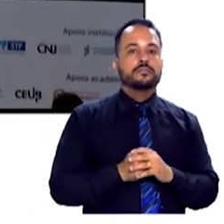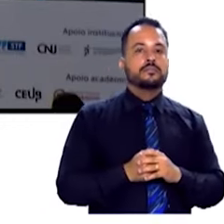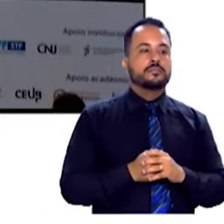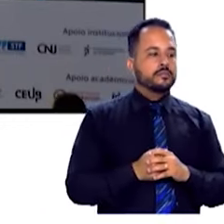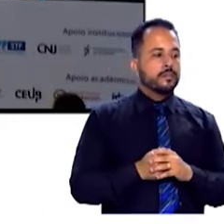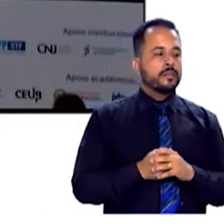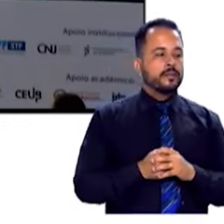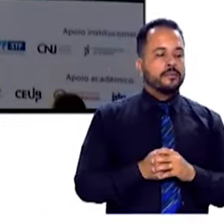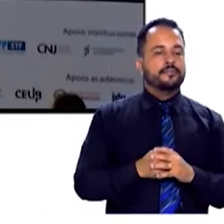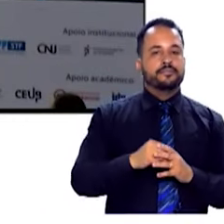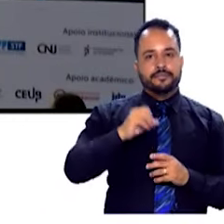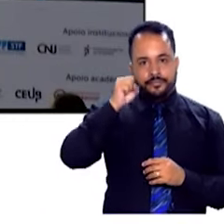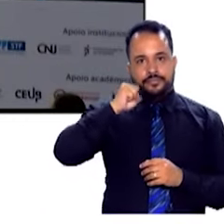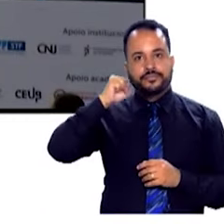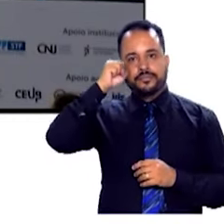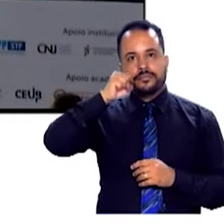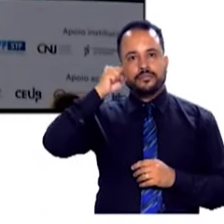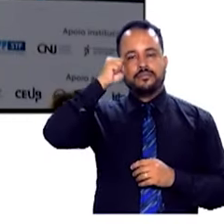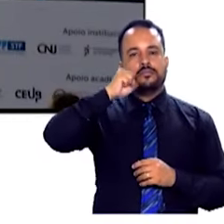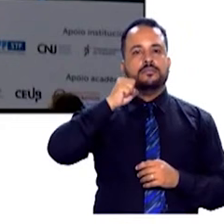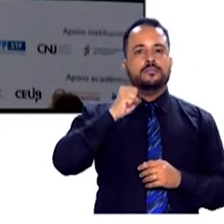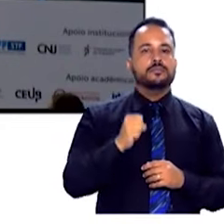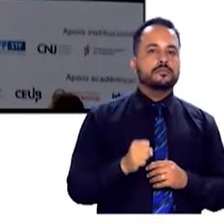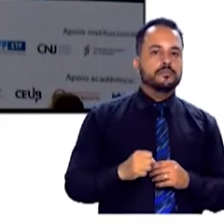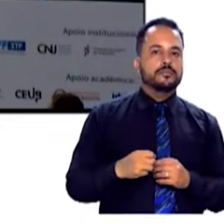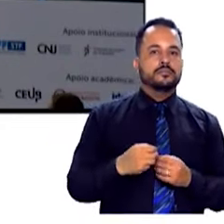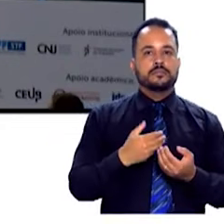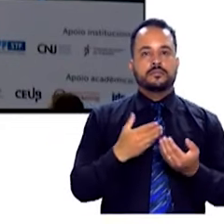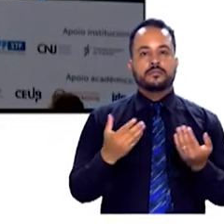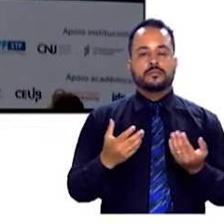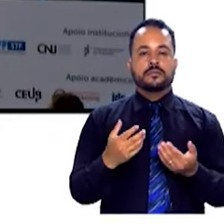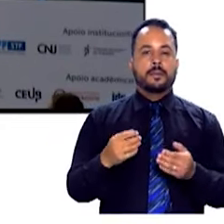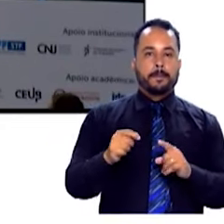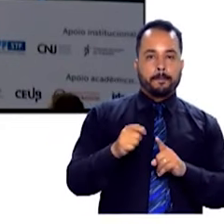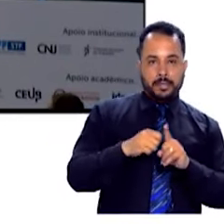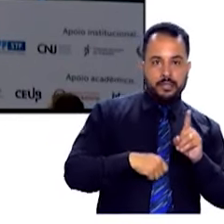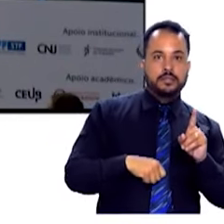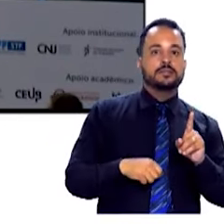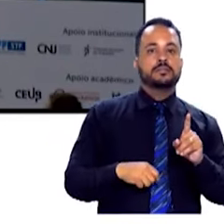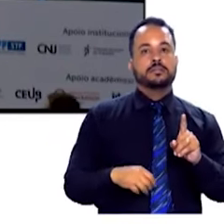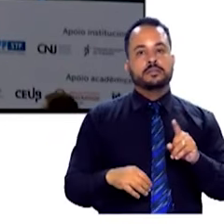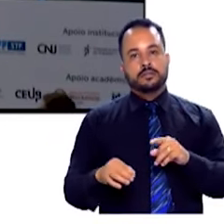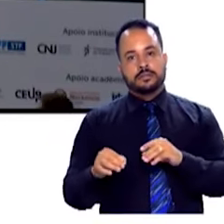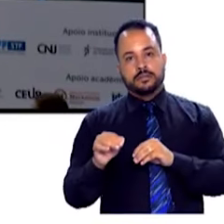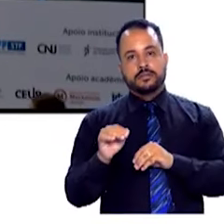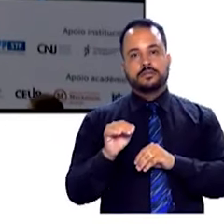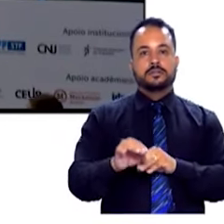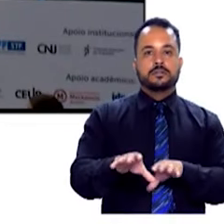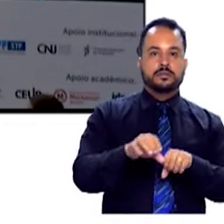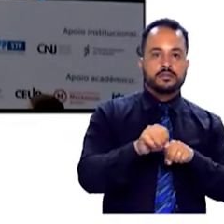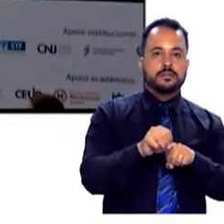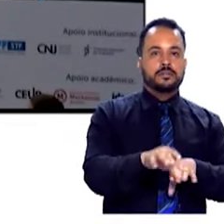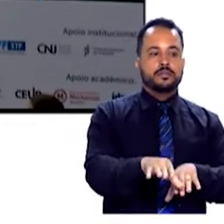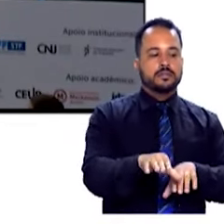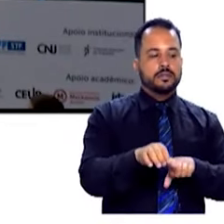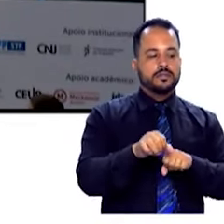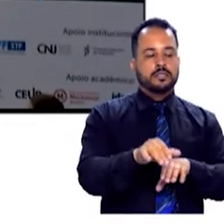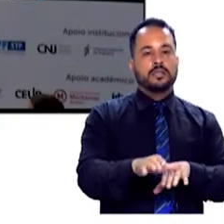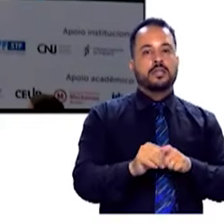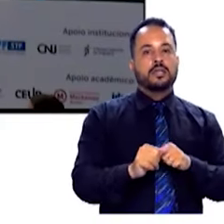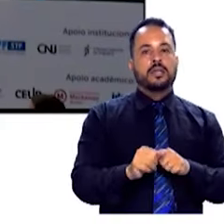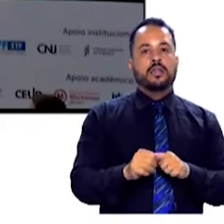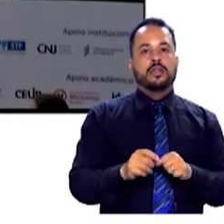pudesse exercer a partir do mês de setembro eh um cargo